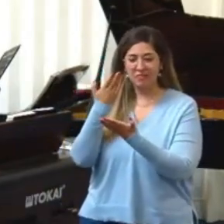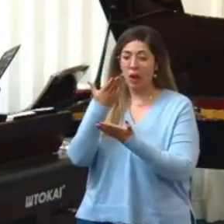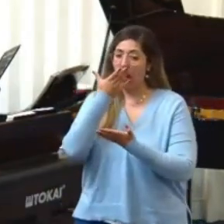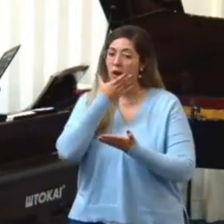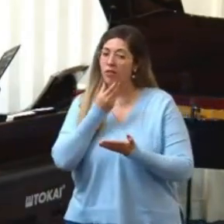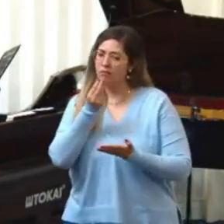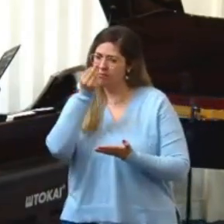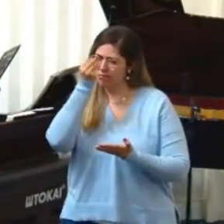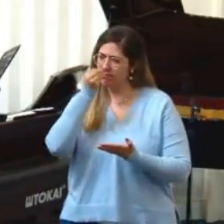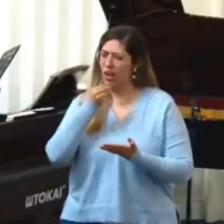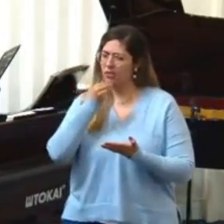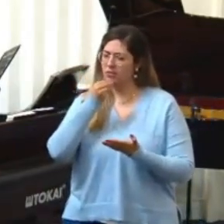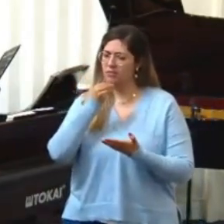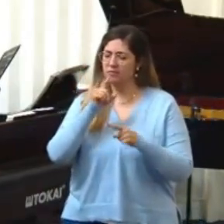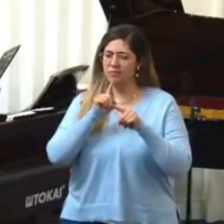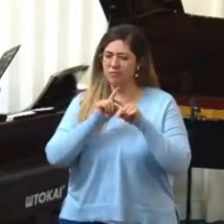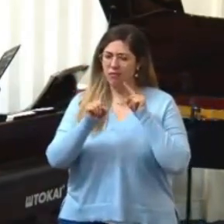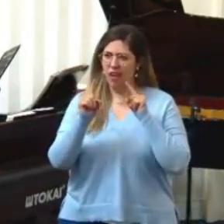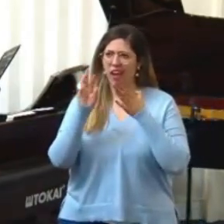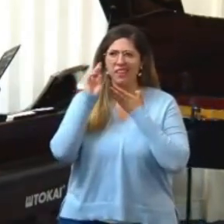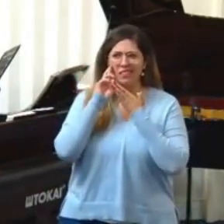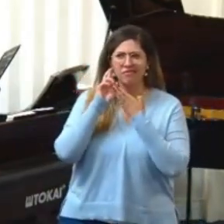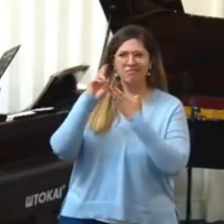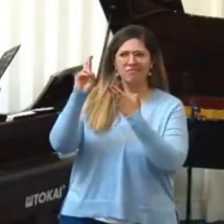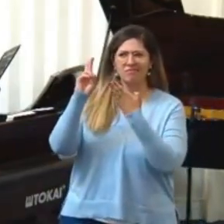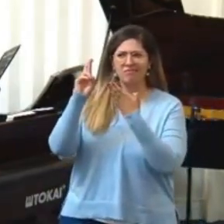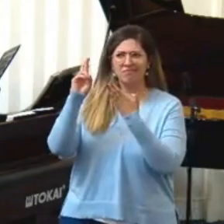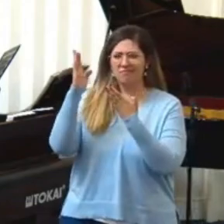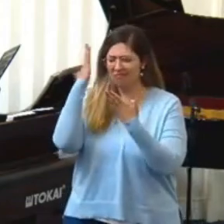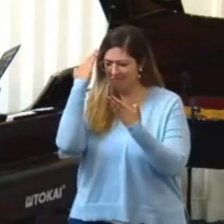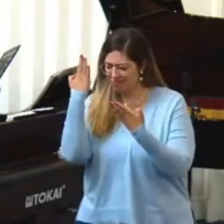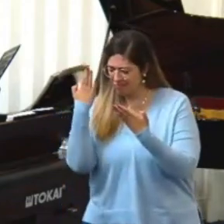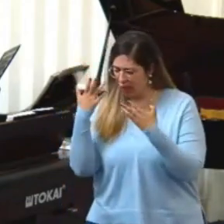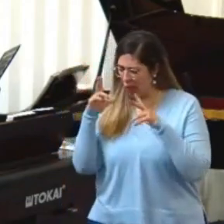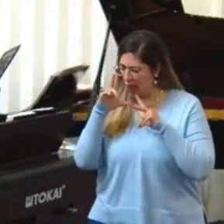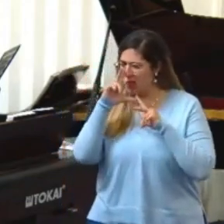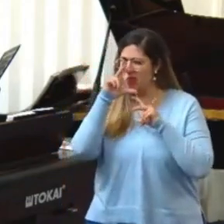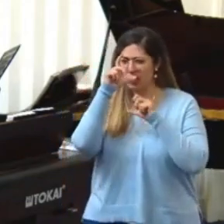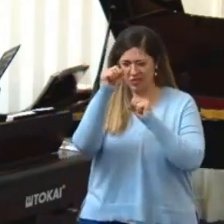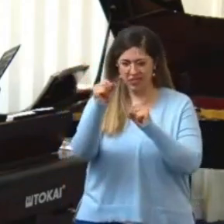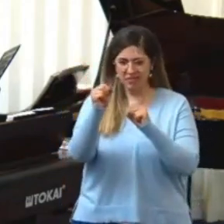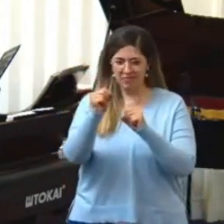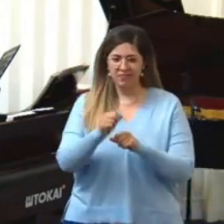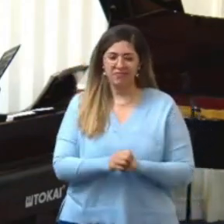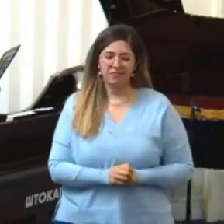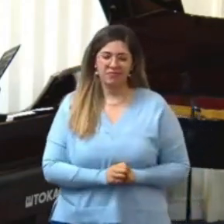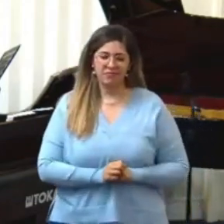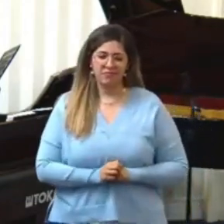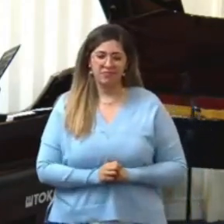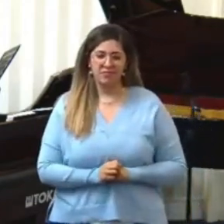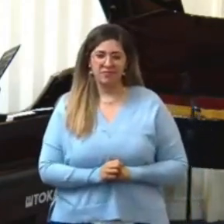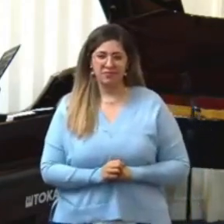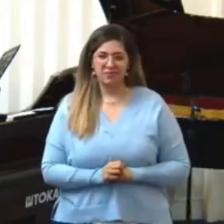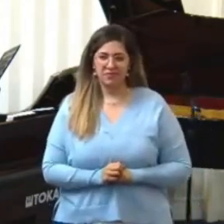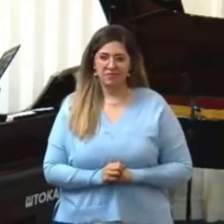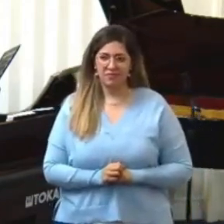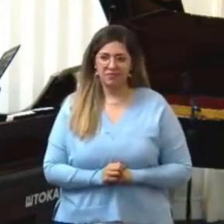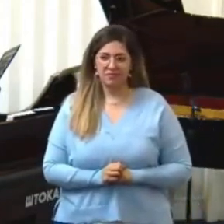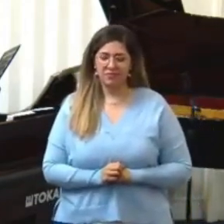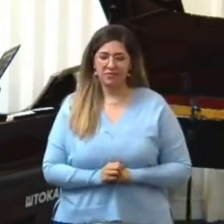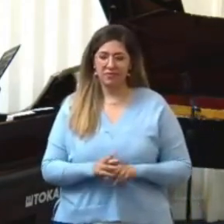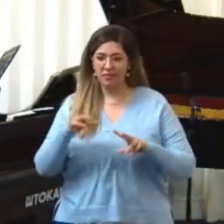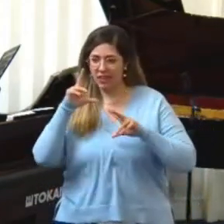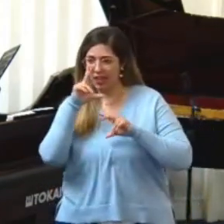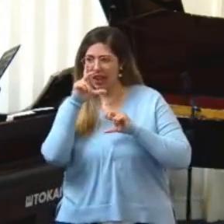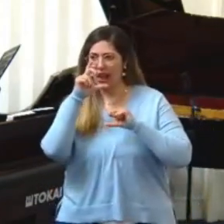homem fraco, mas um Senhor de uma força. A impressionante